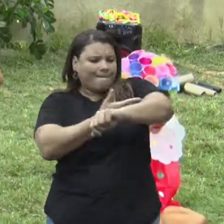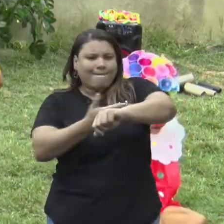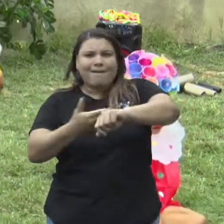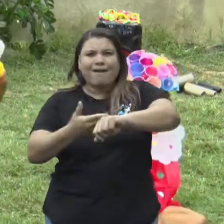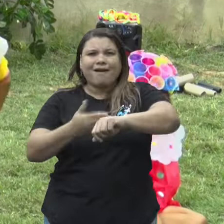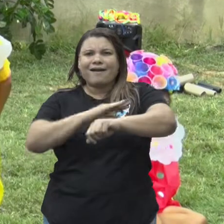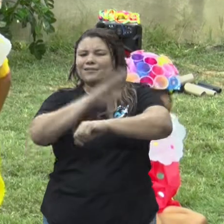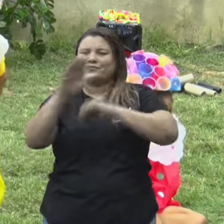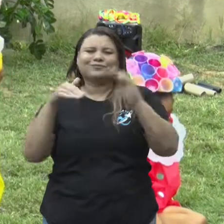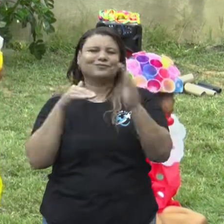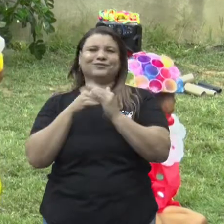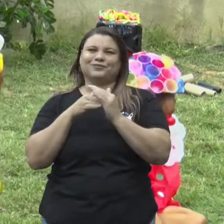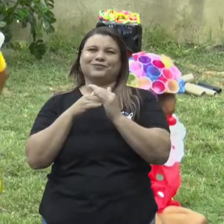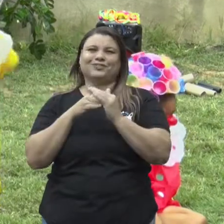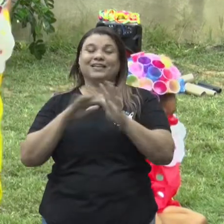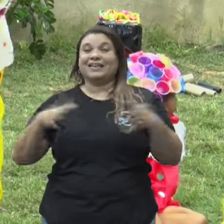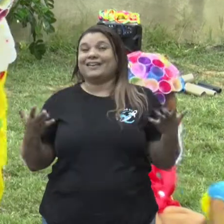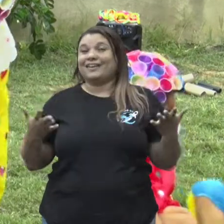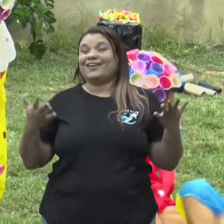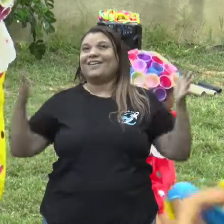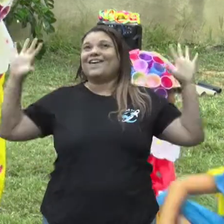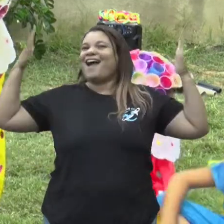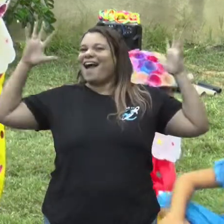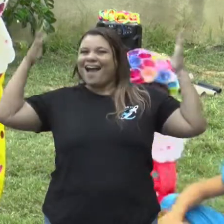ó... viva as crianças dos 5